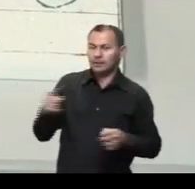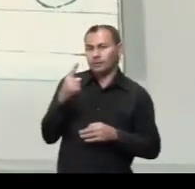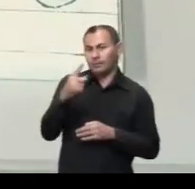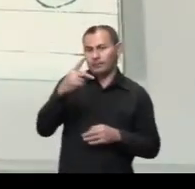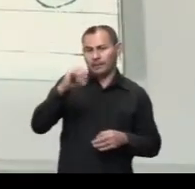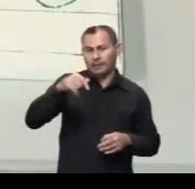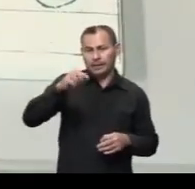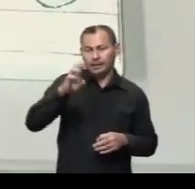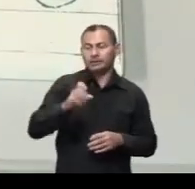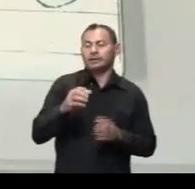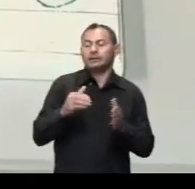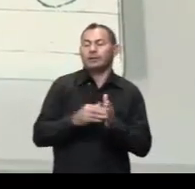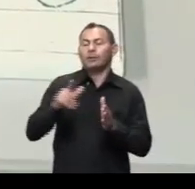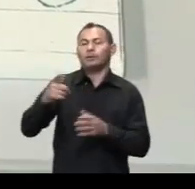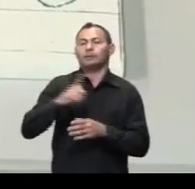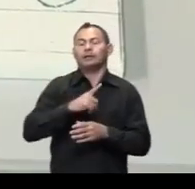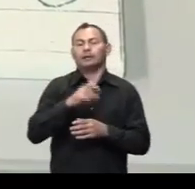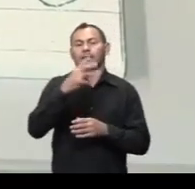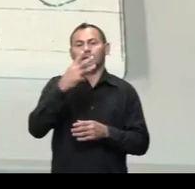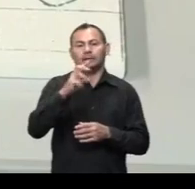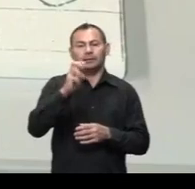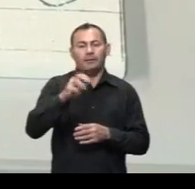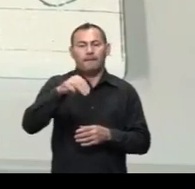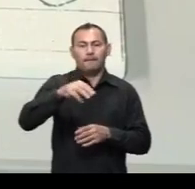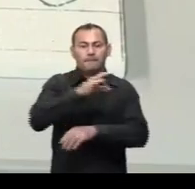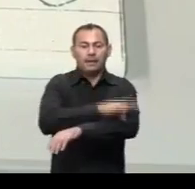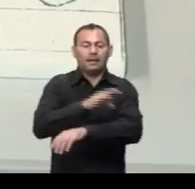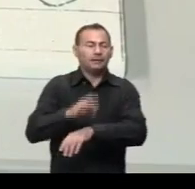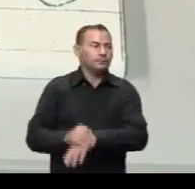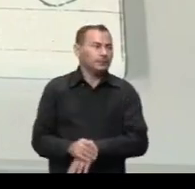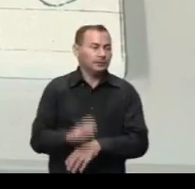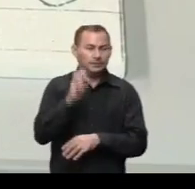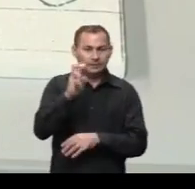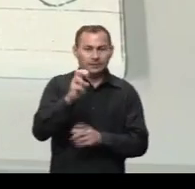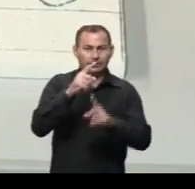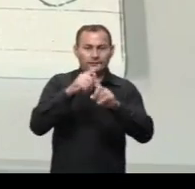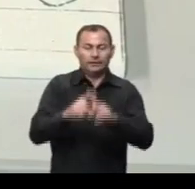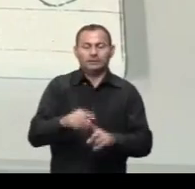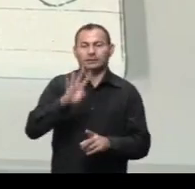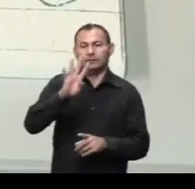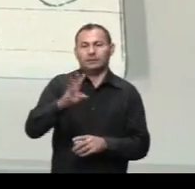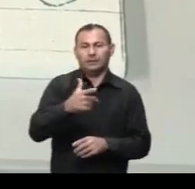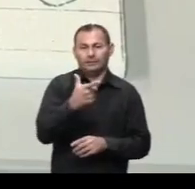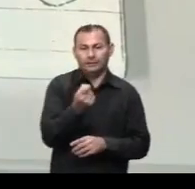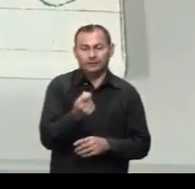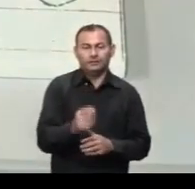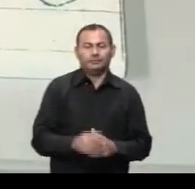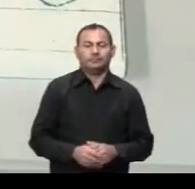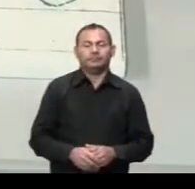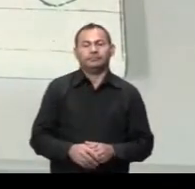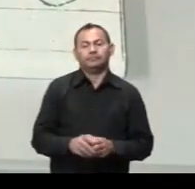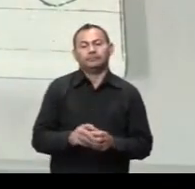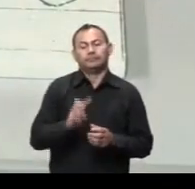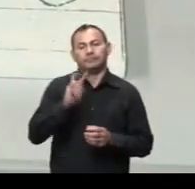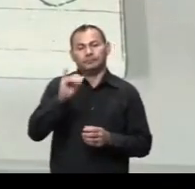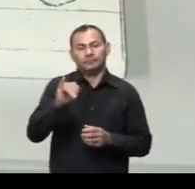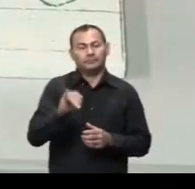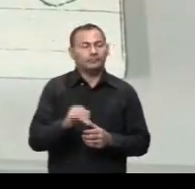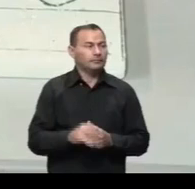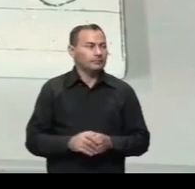um piquete até o outro, tem que ter 5 metros. Então, 5 vezes 4, 20. Então, eu venho